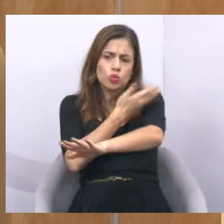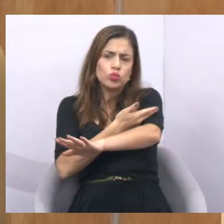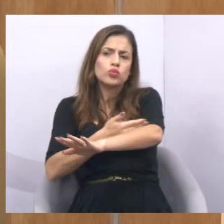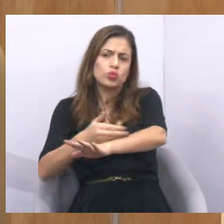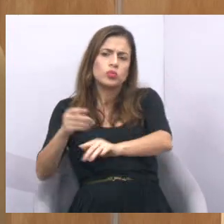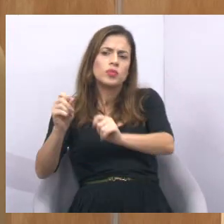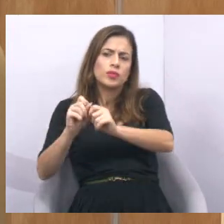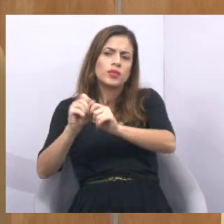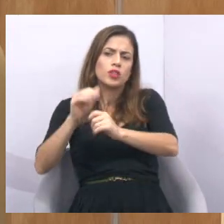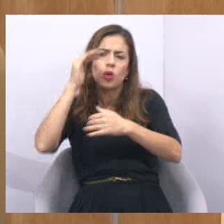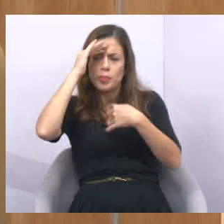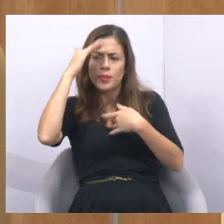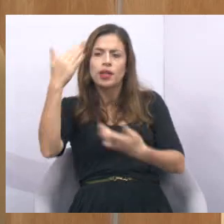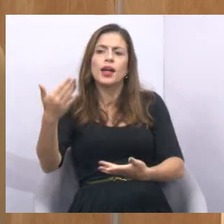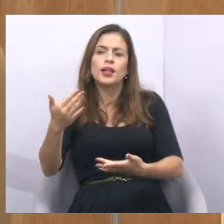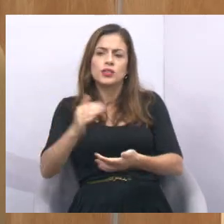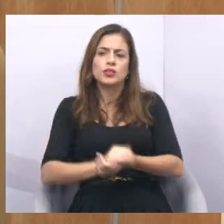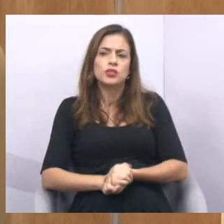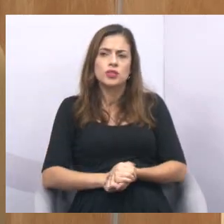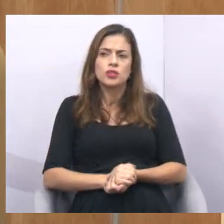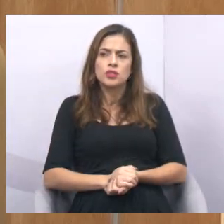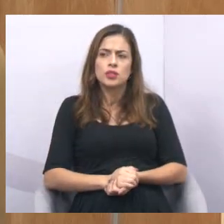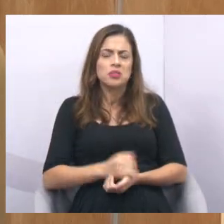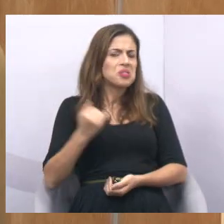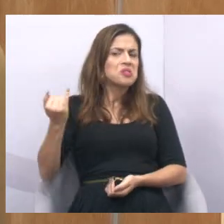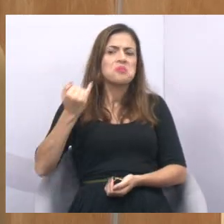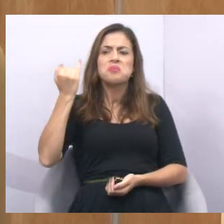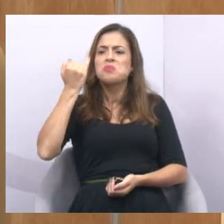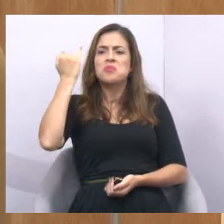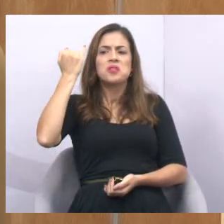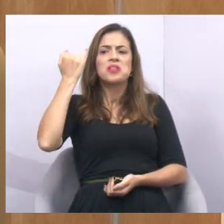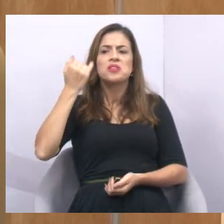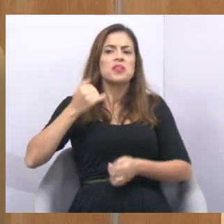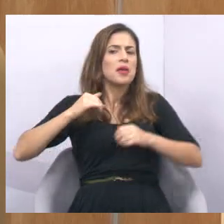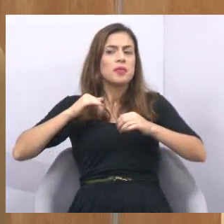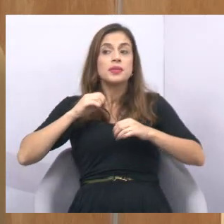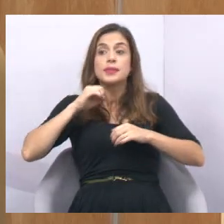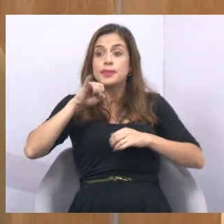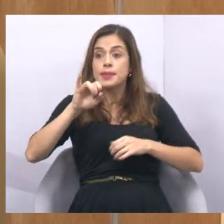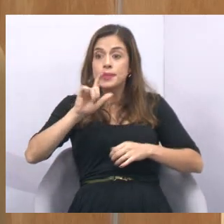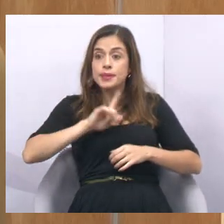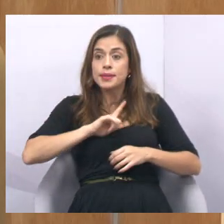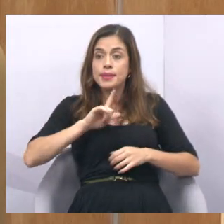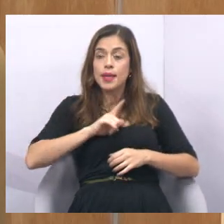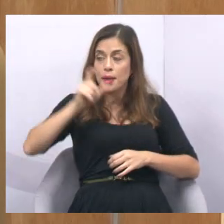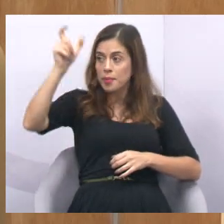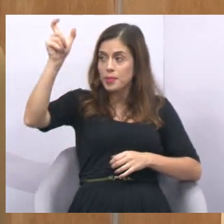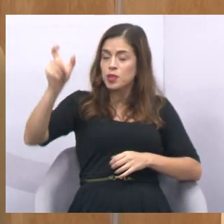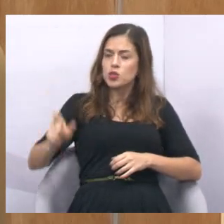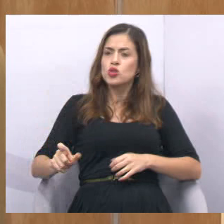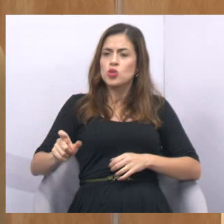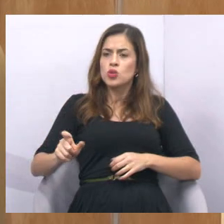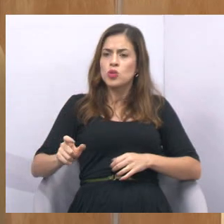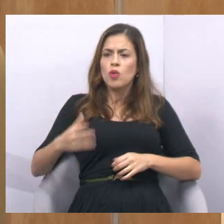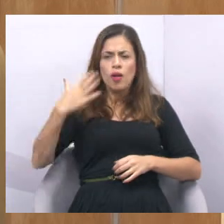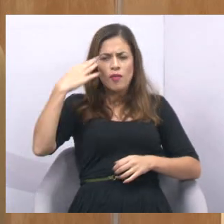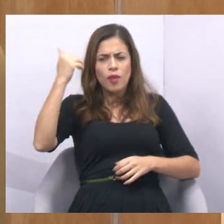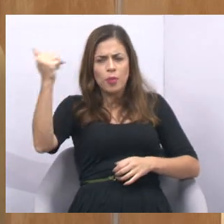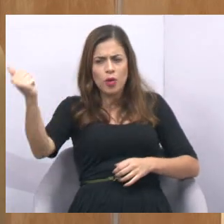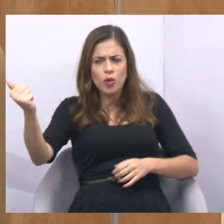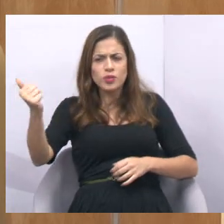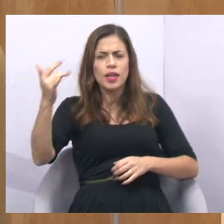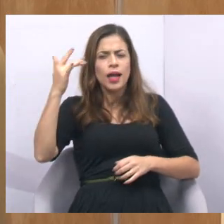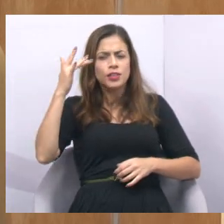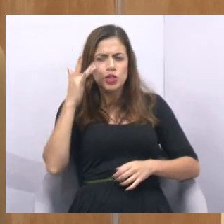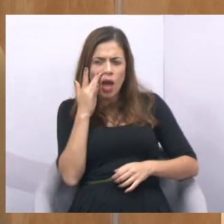isso. Se eles estão num jogo, não importa a importância do jogo. Se eles têm alguém que foi um ídolo lá, alguém que eles